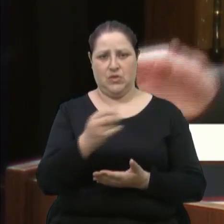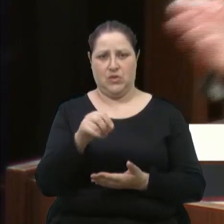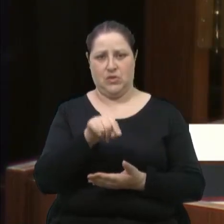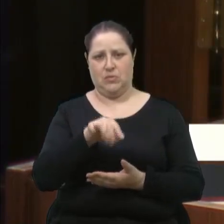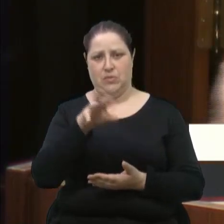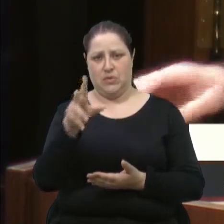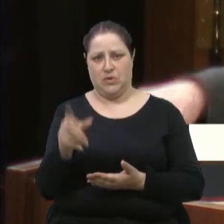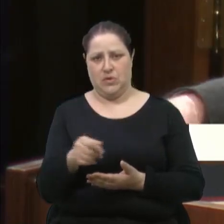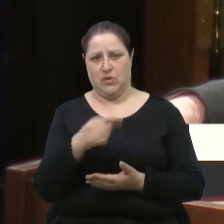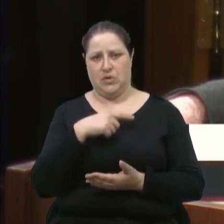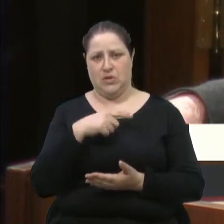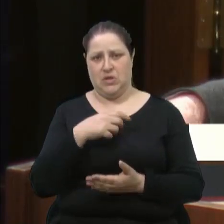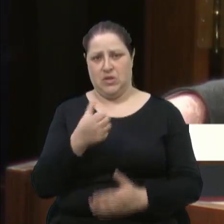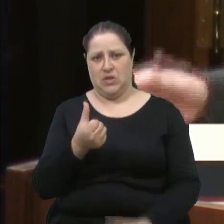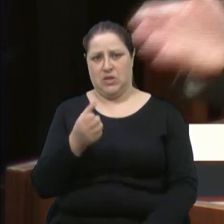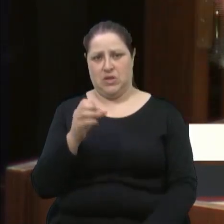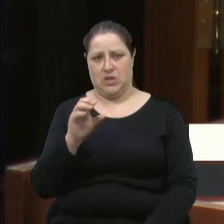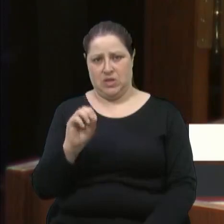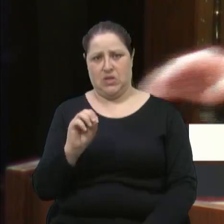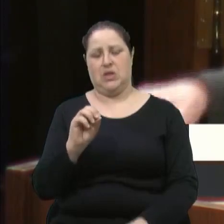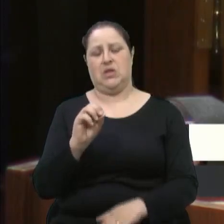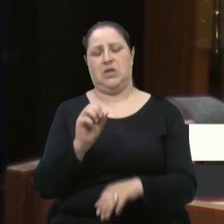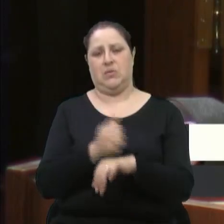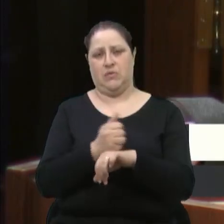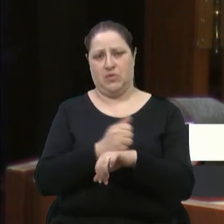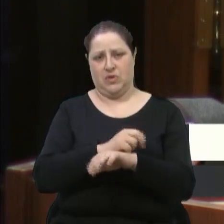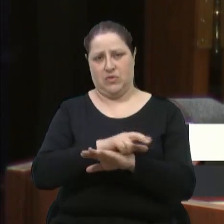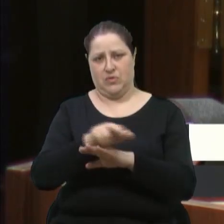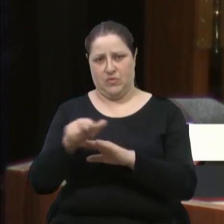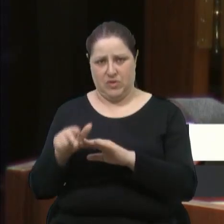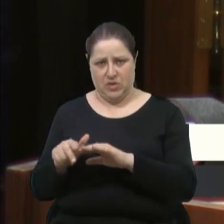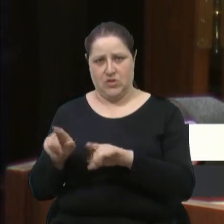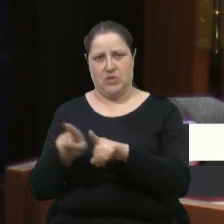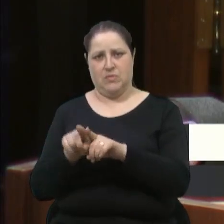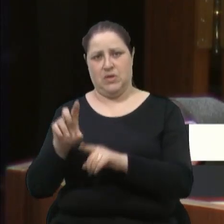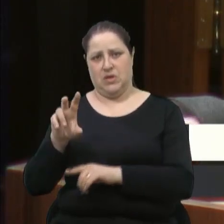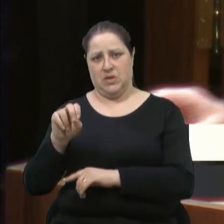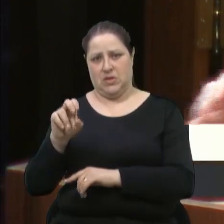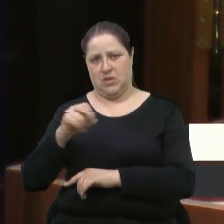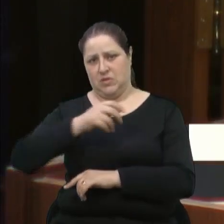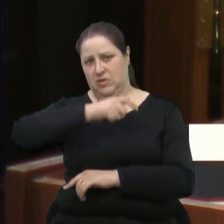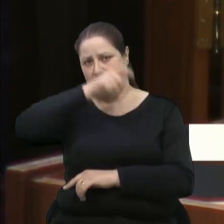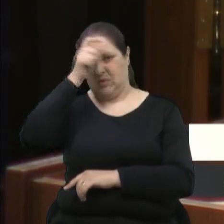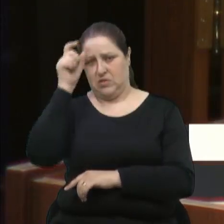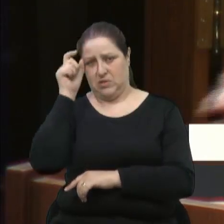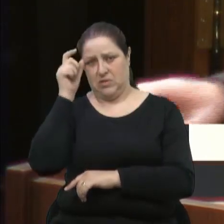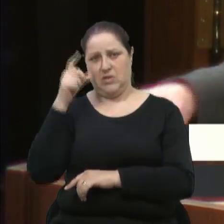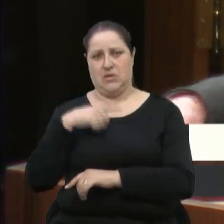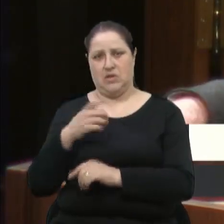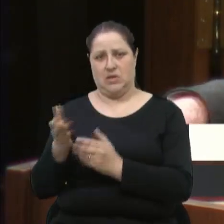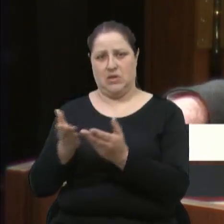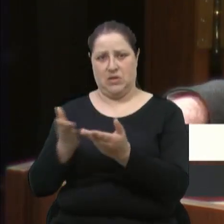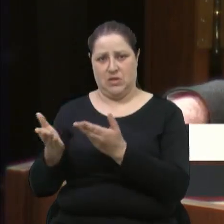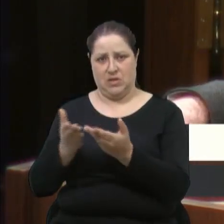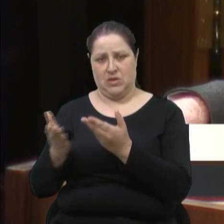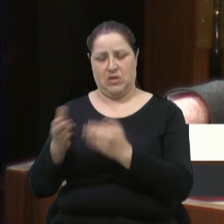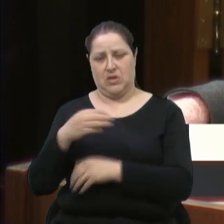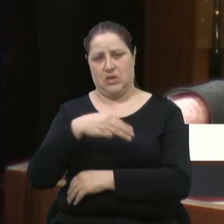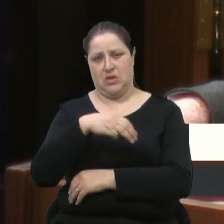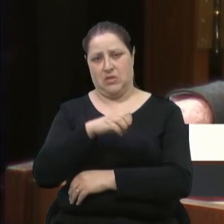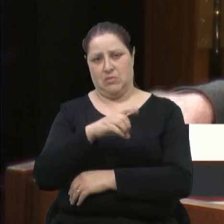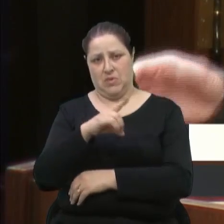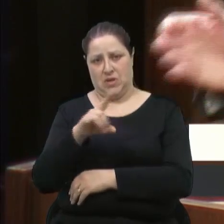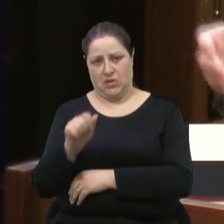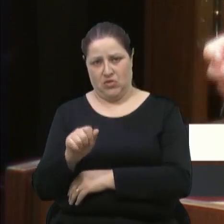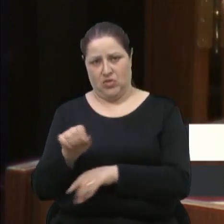ter 60 especialidades, 50 enfermeiros, é um hospital que vai atender a média e alta complexidade. Eu